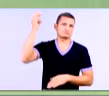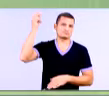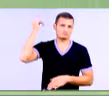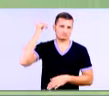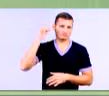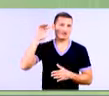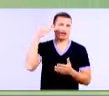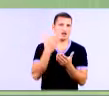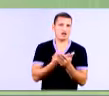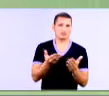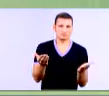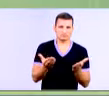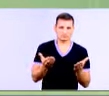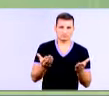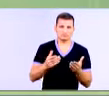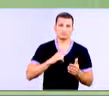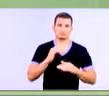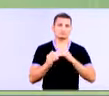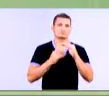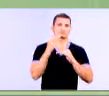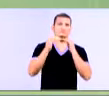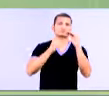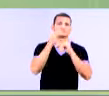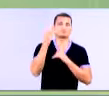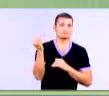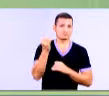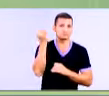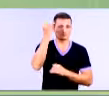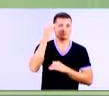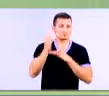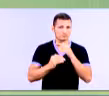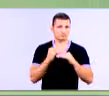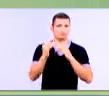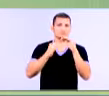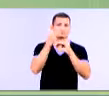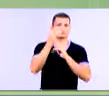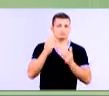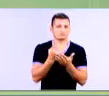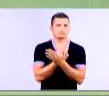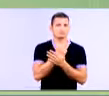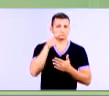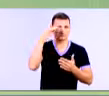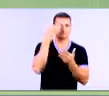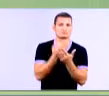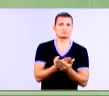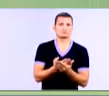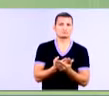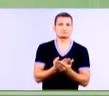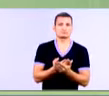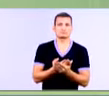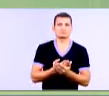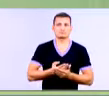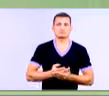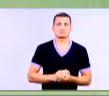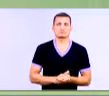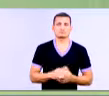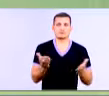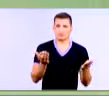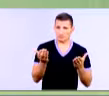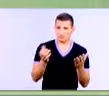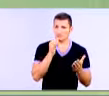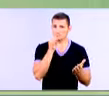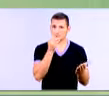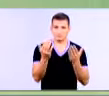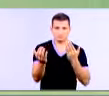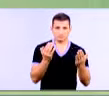línguas atuais, houve uma evolução. O importante é que essa evolução tenha acontecido até hoje, né? Agora, se a gente for